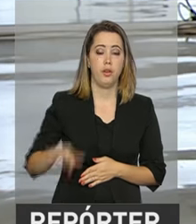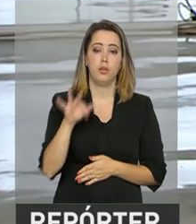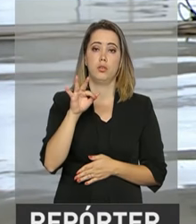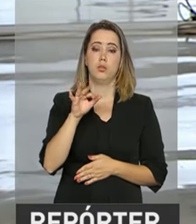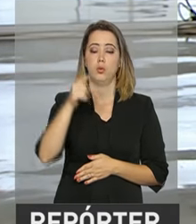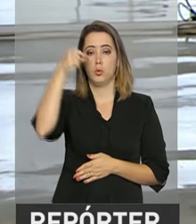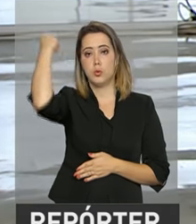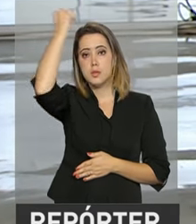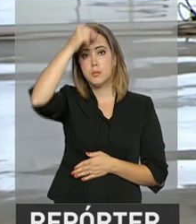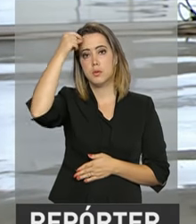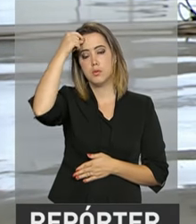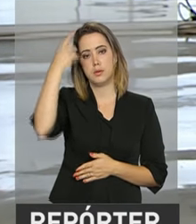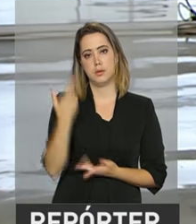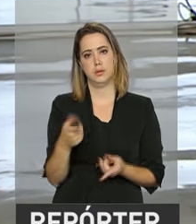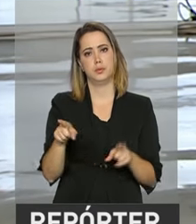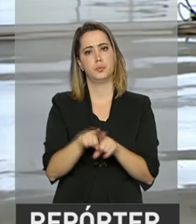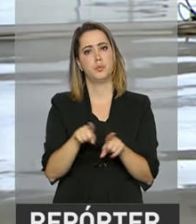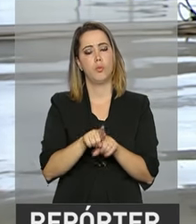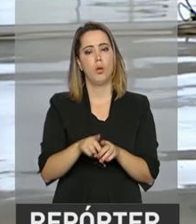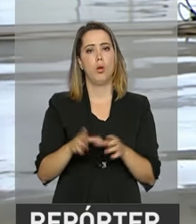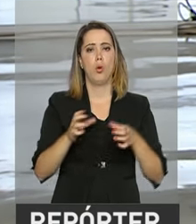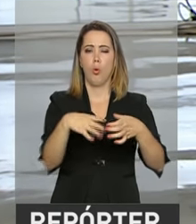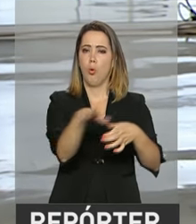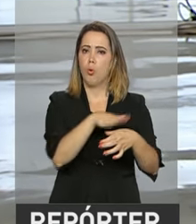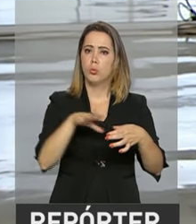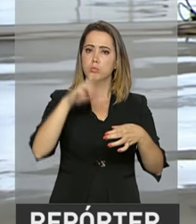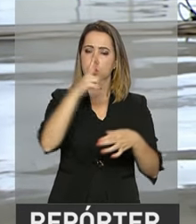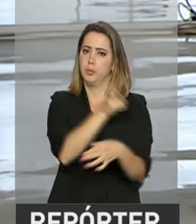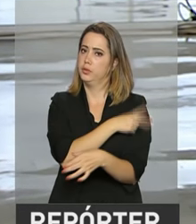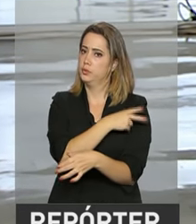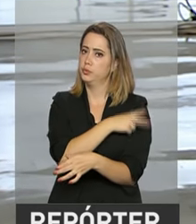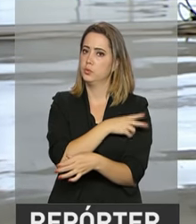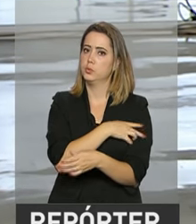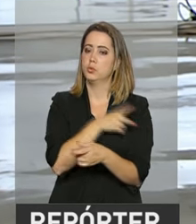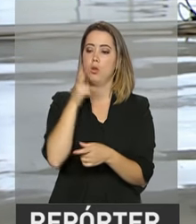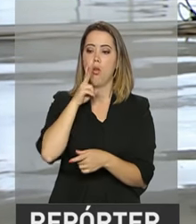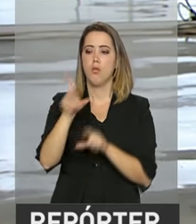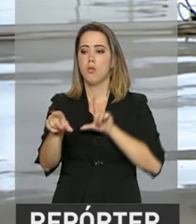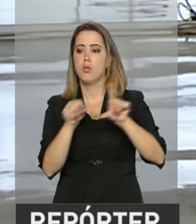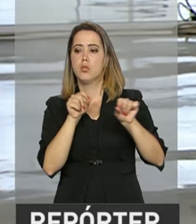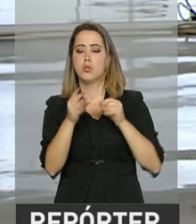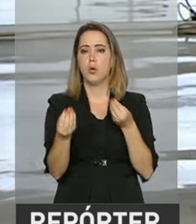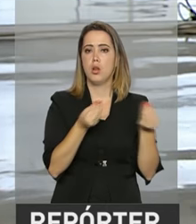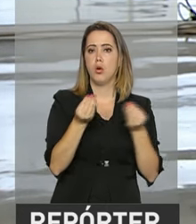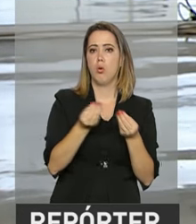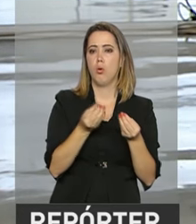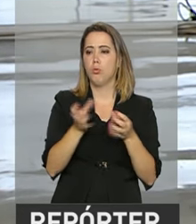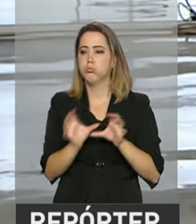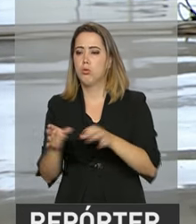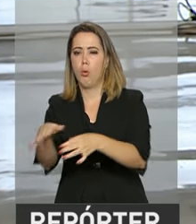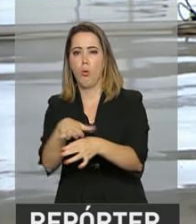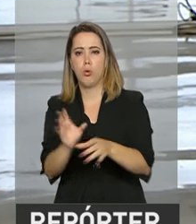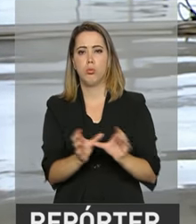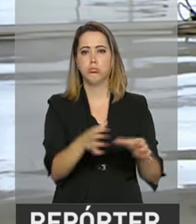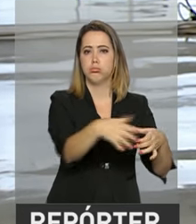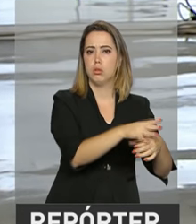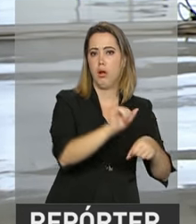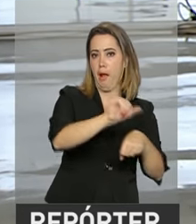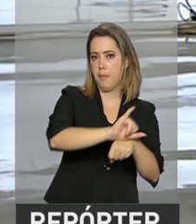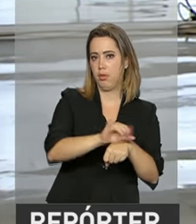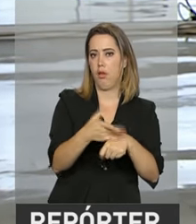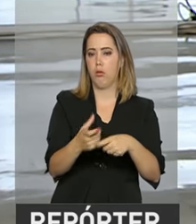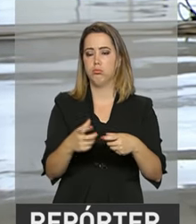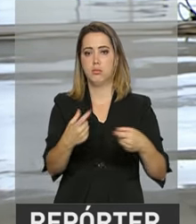Autoridades estaduais também vão definir como vai ser a distribuição desses homens entre a região metropolitana de Vitória